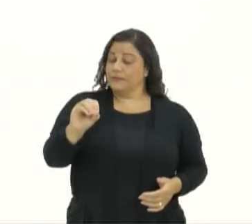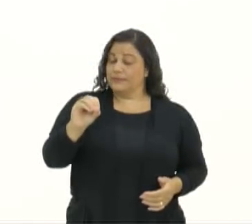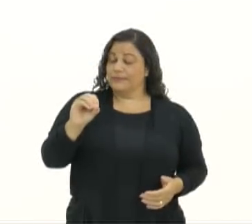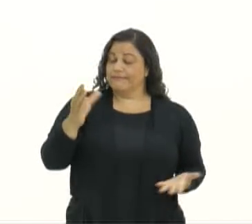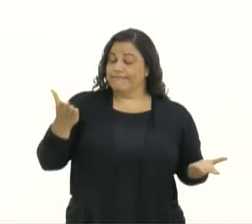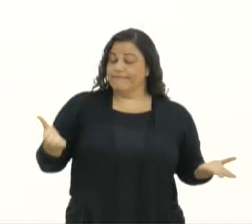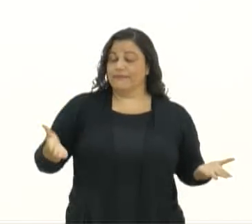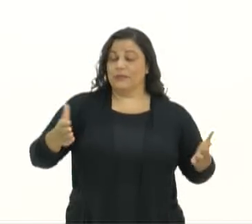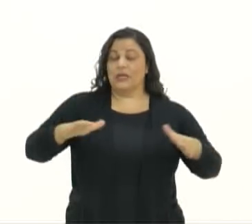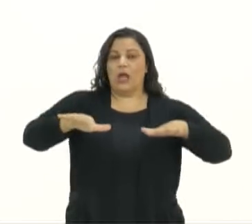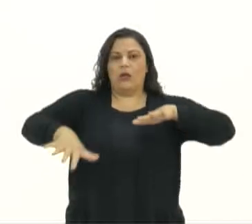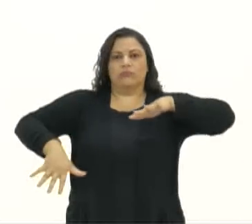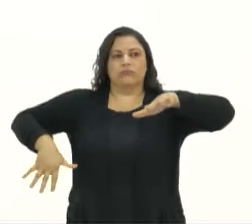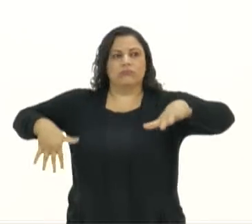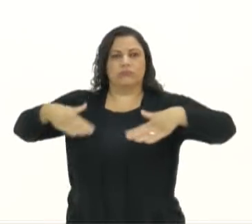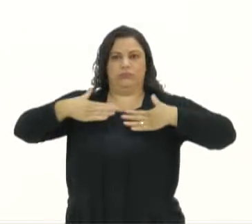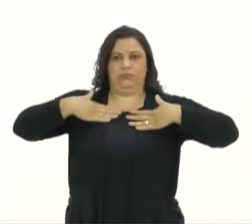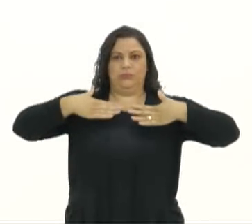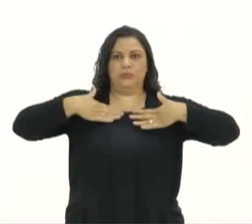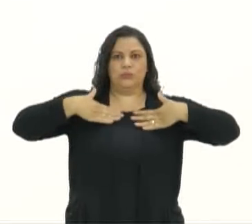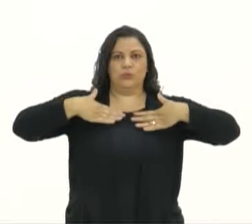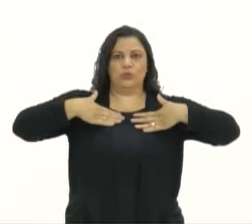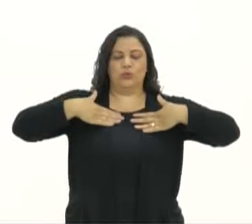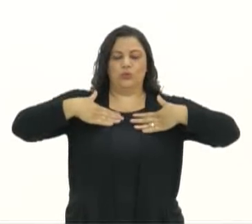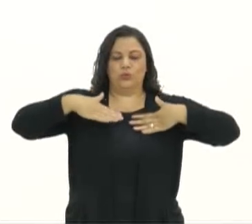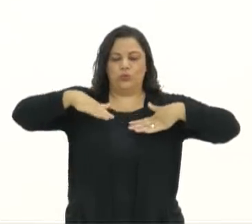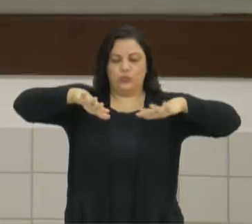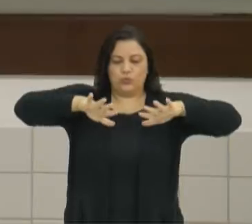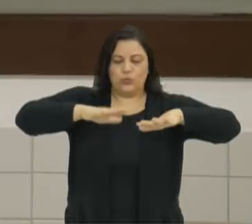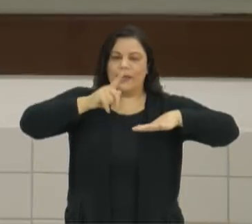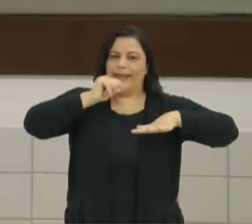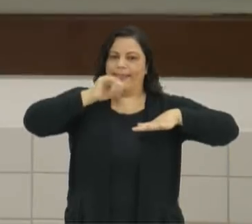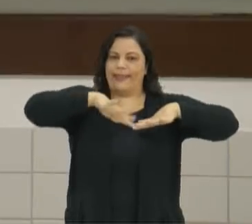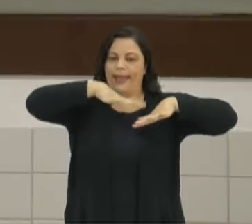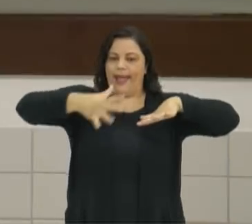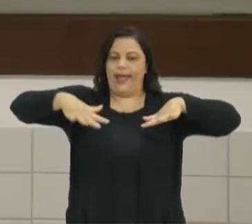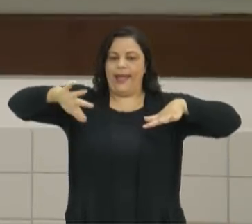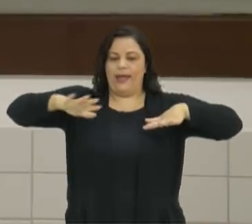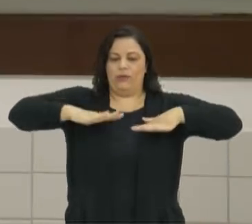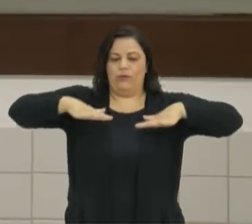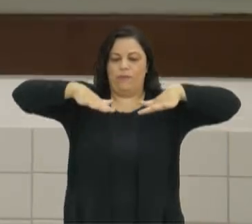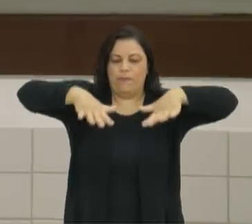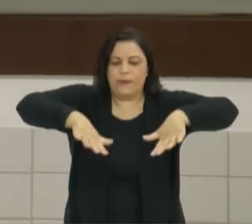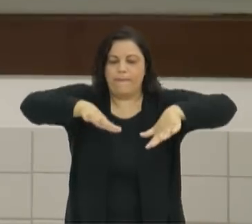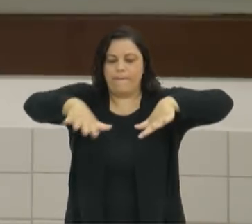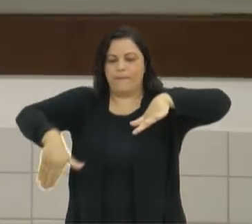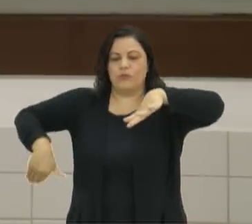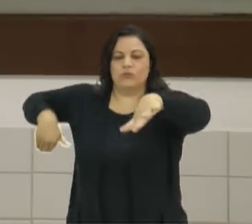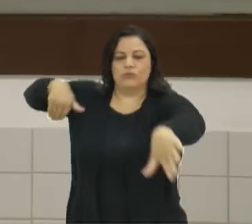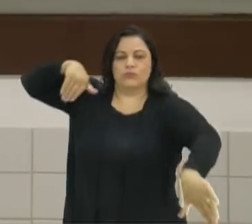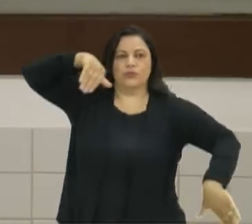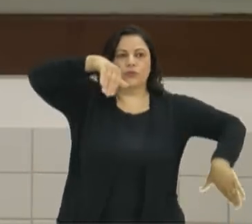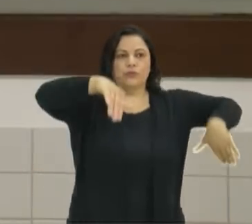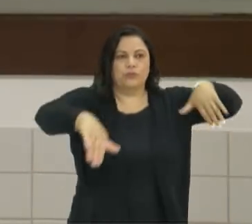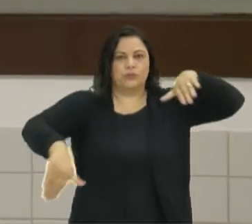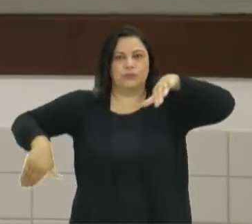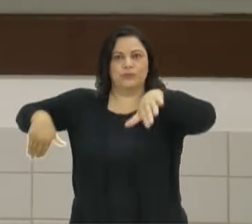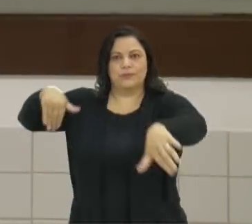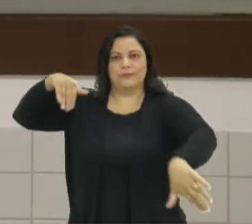quê? Porque o nadador ficava de bruços para a água, né? Ficava deitado de bruços na